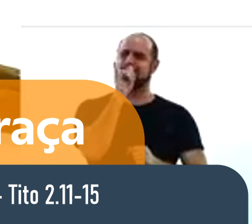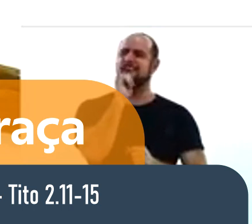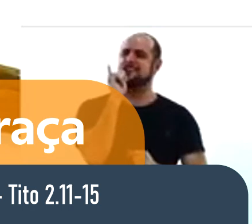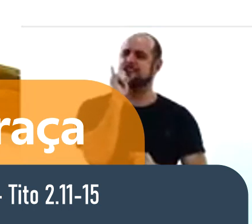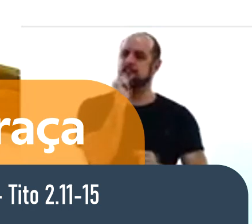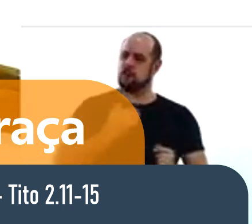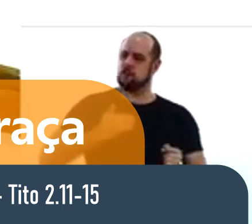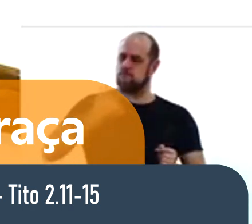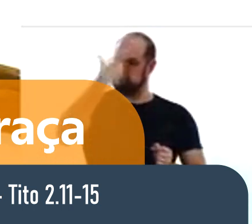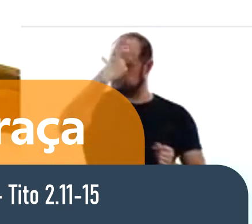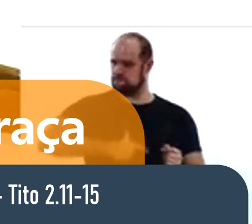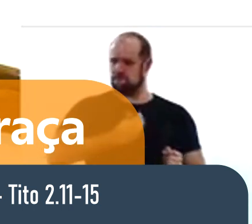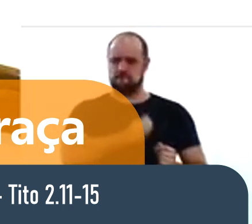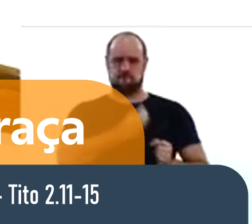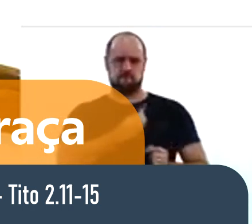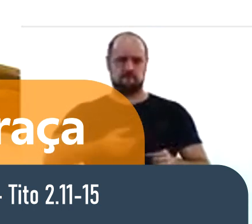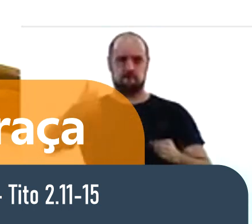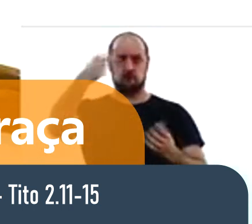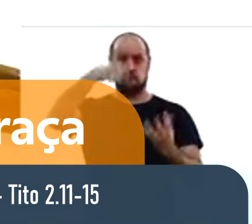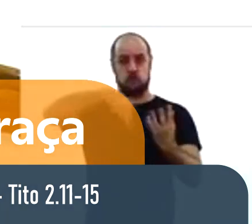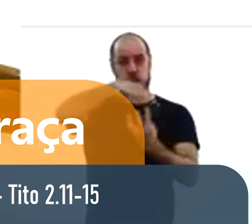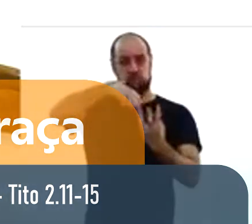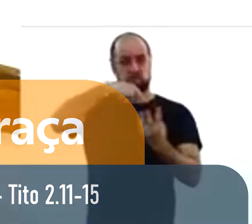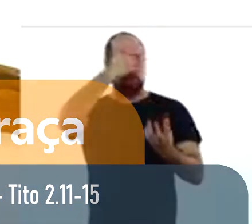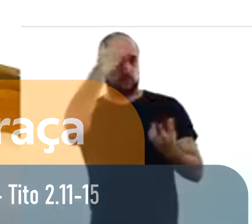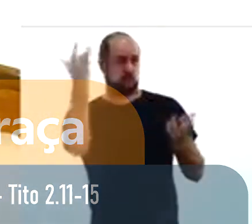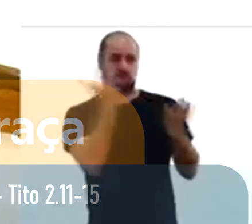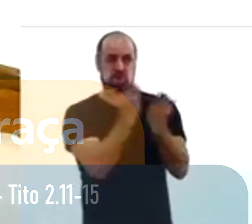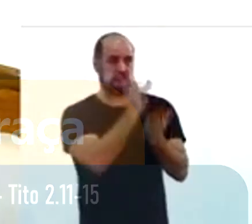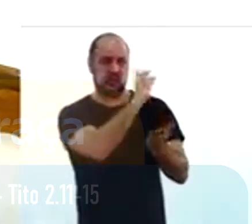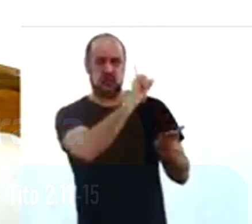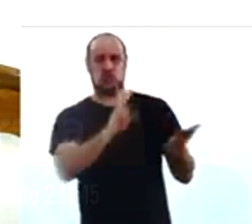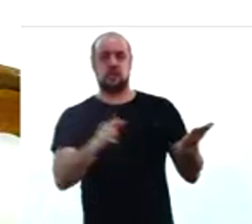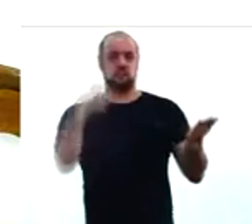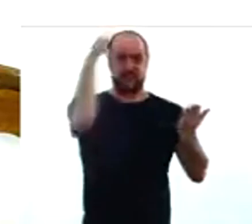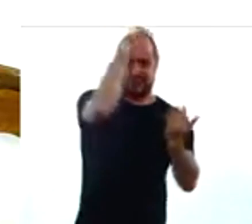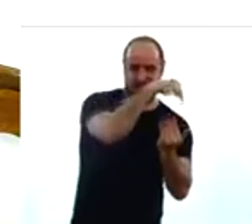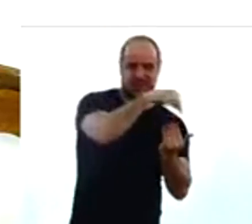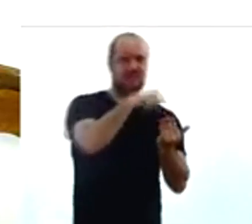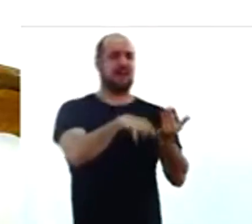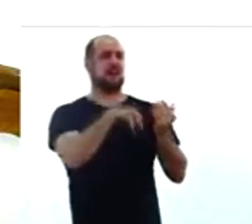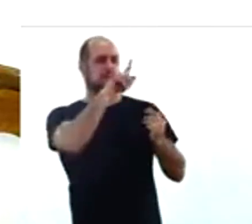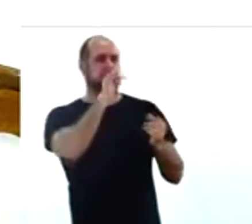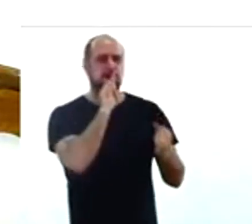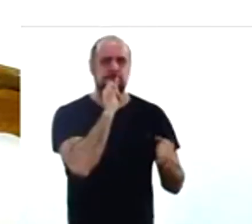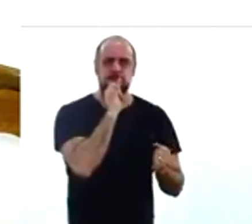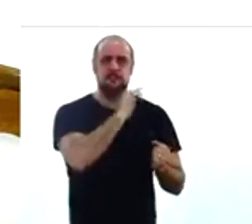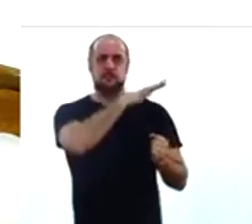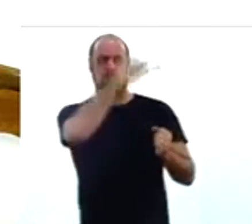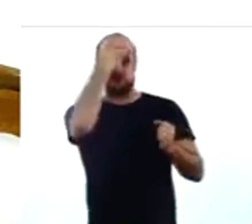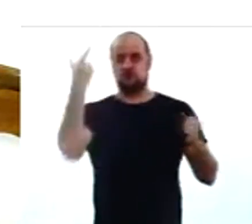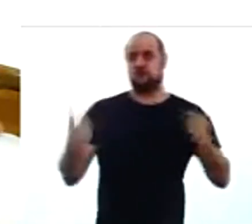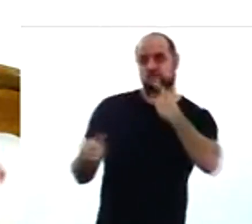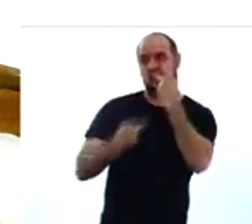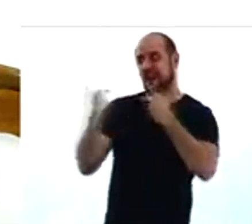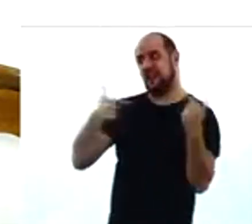vocês têm no meio dos descrentes, dos gentios, para que naquilo que hoje falam contra vós outros,